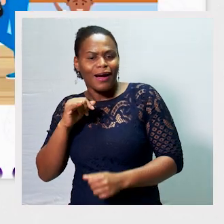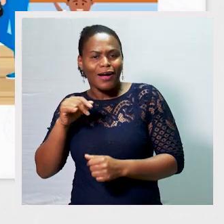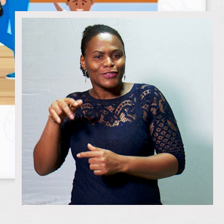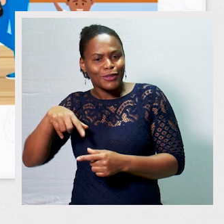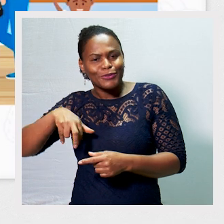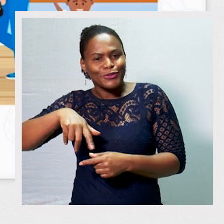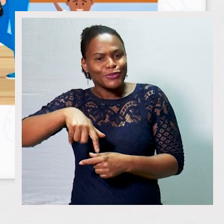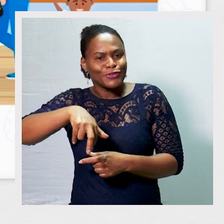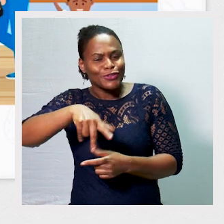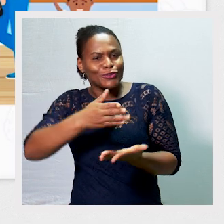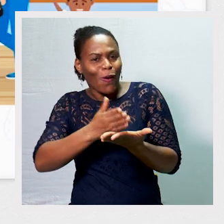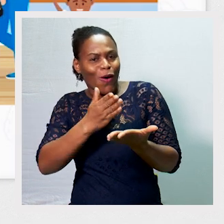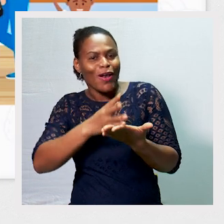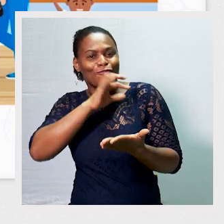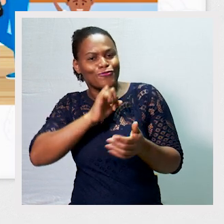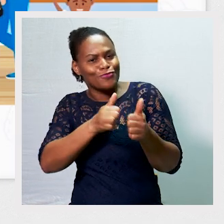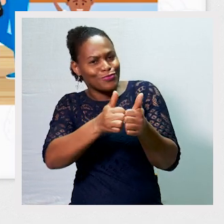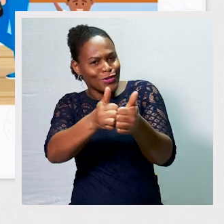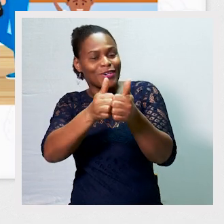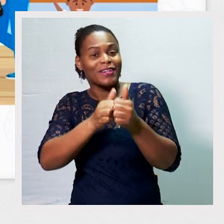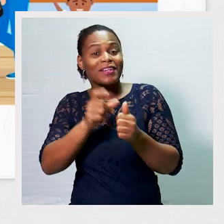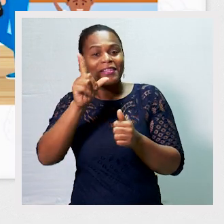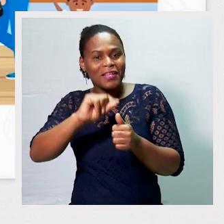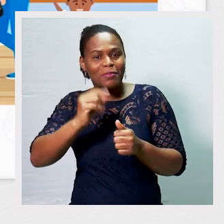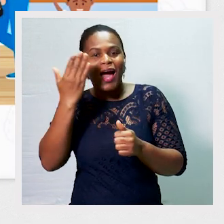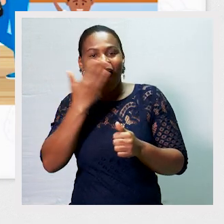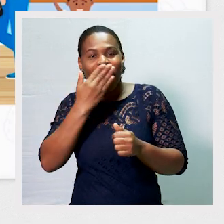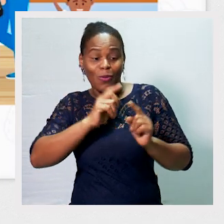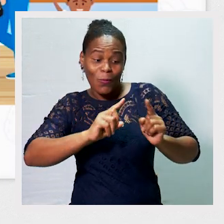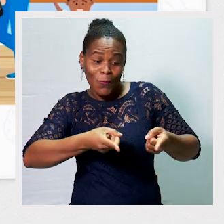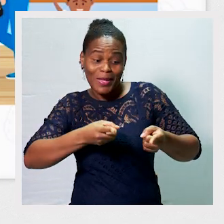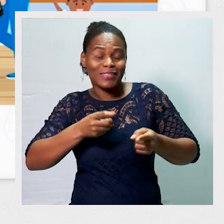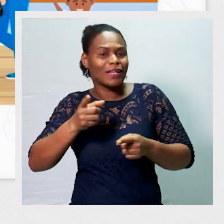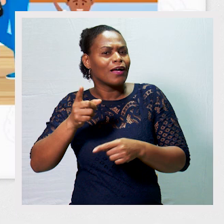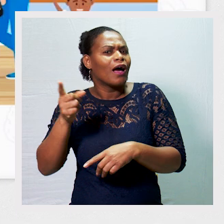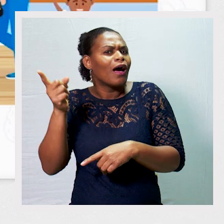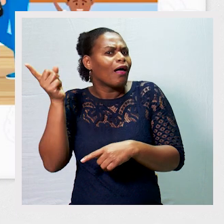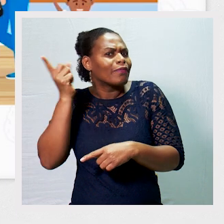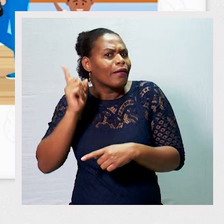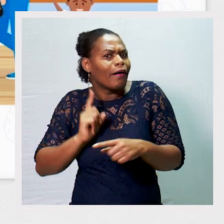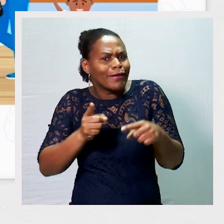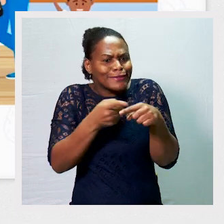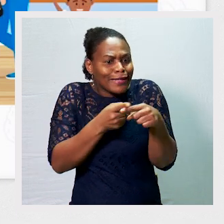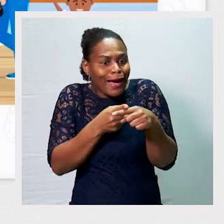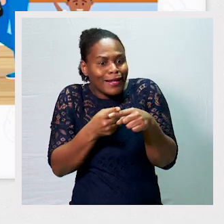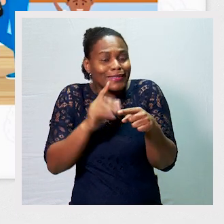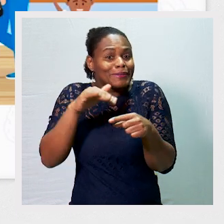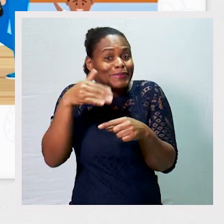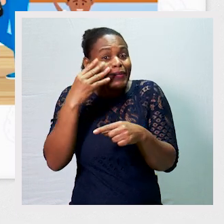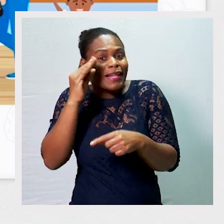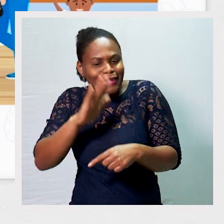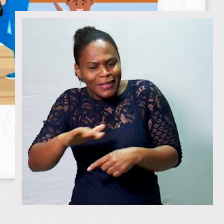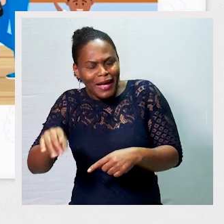escola com os seus filhos, que também o começo da aula é uma data muito interessante, sobretudo para as